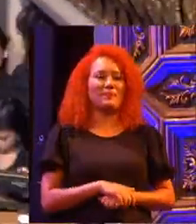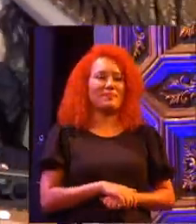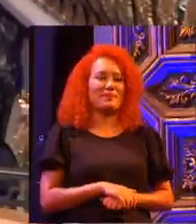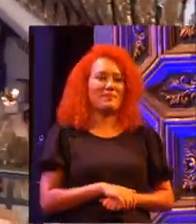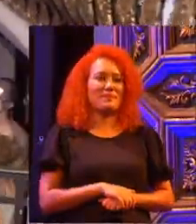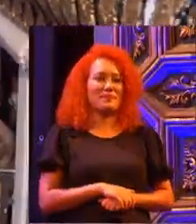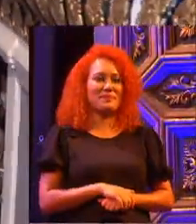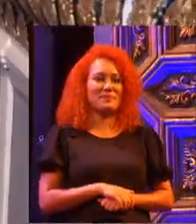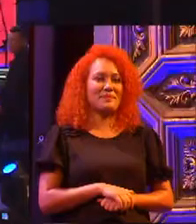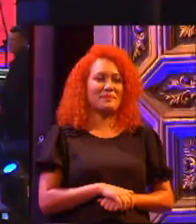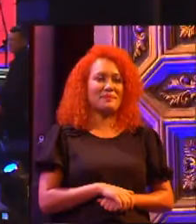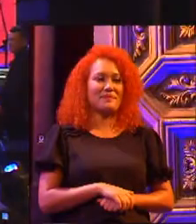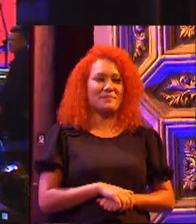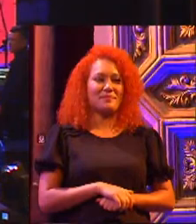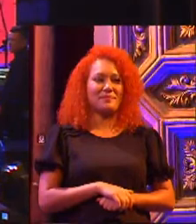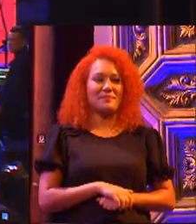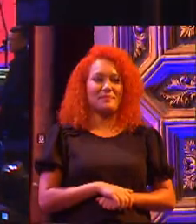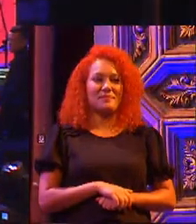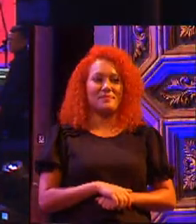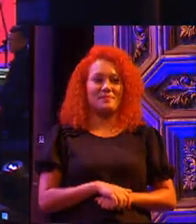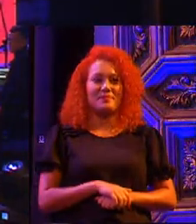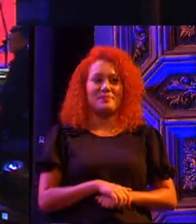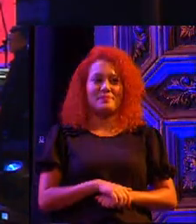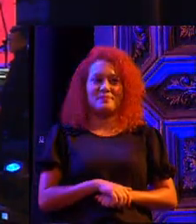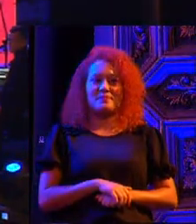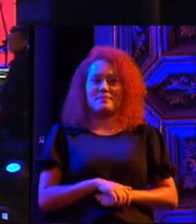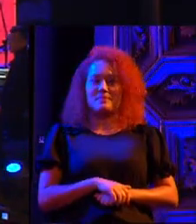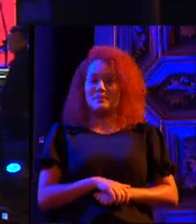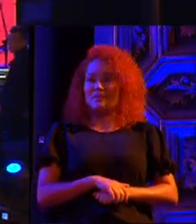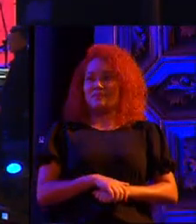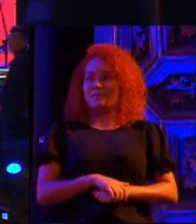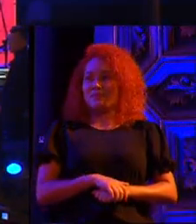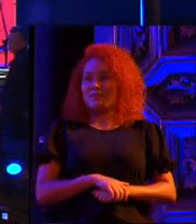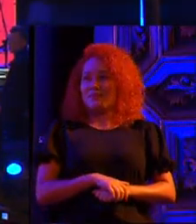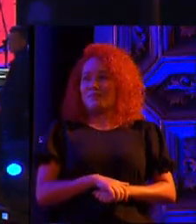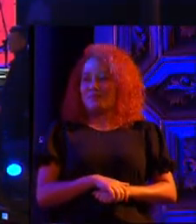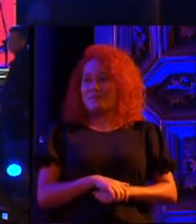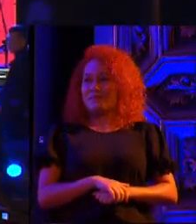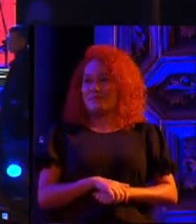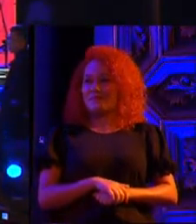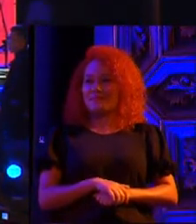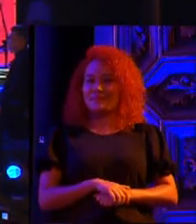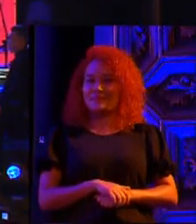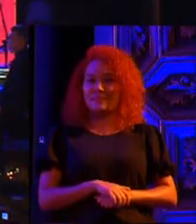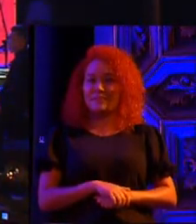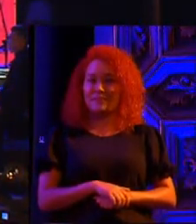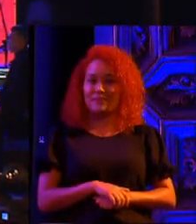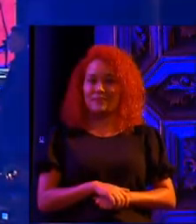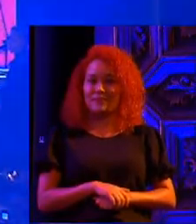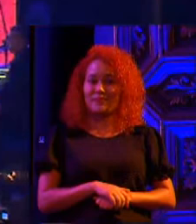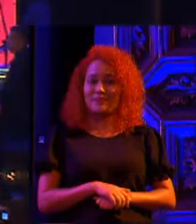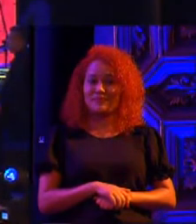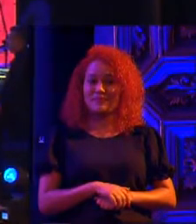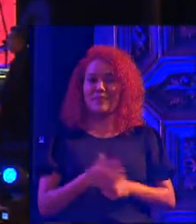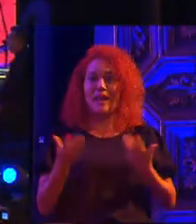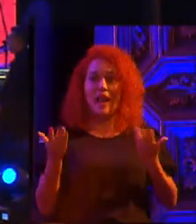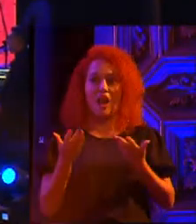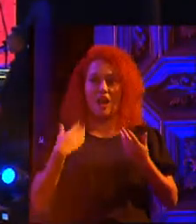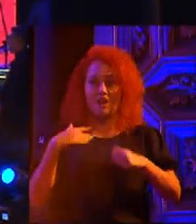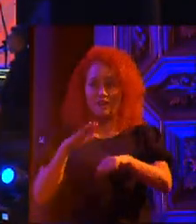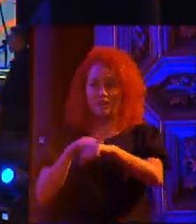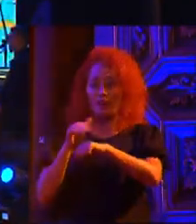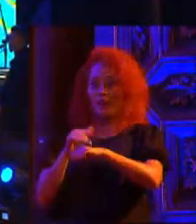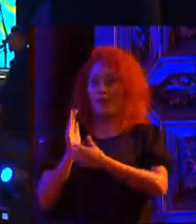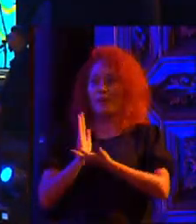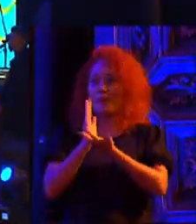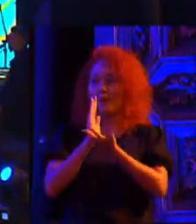Agora. Agora só vir. Agora eu convido para receber a